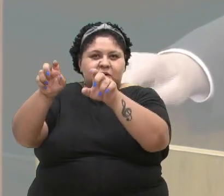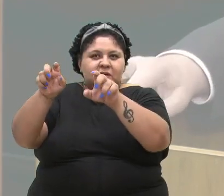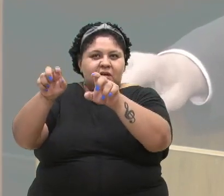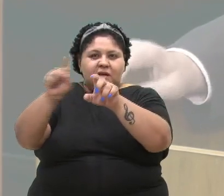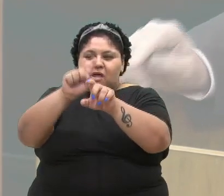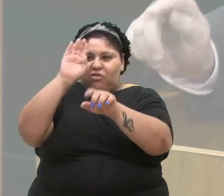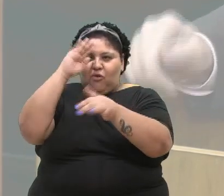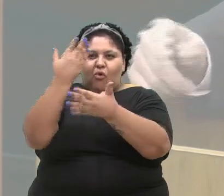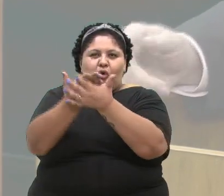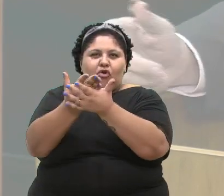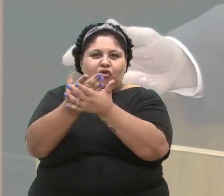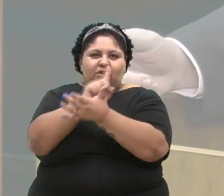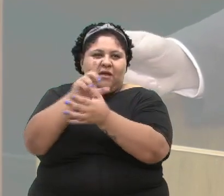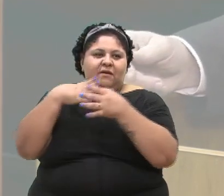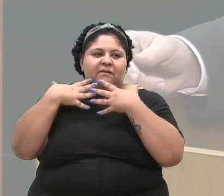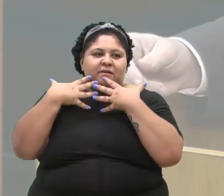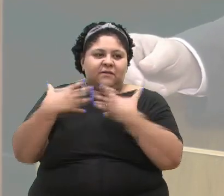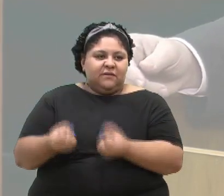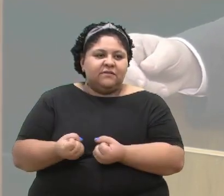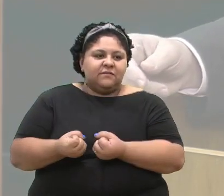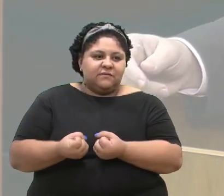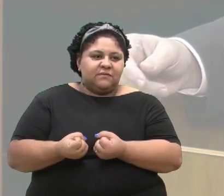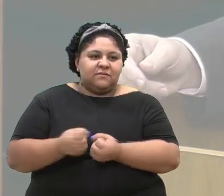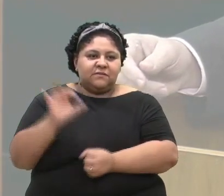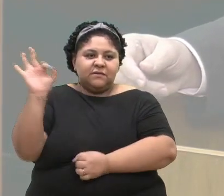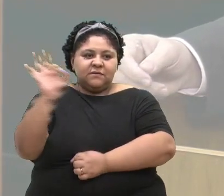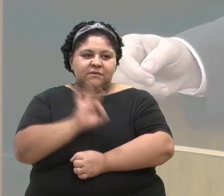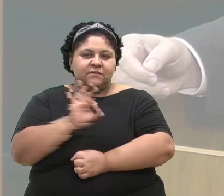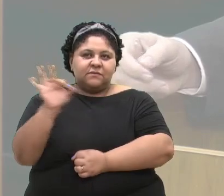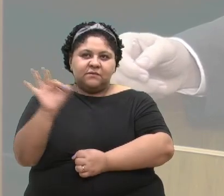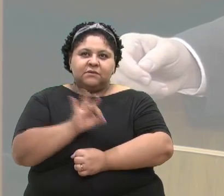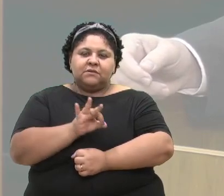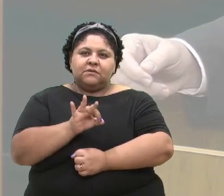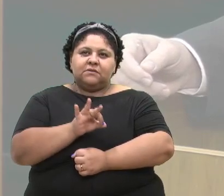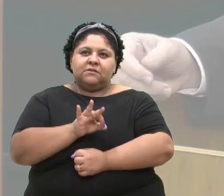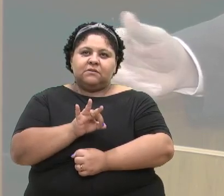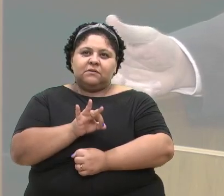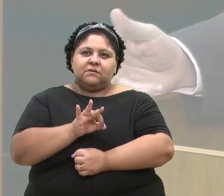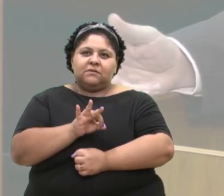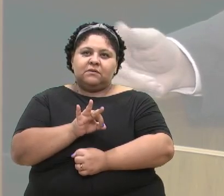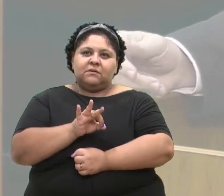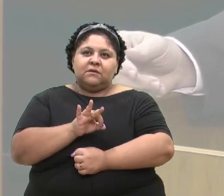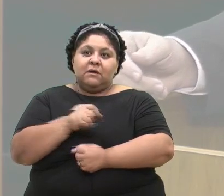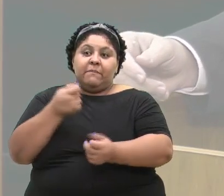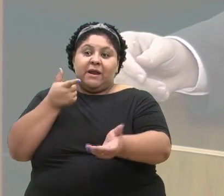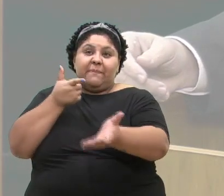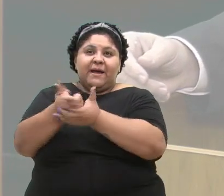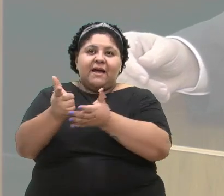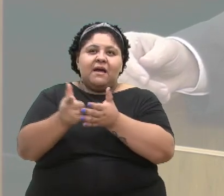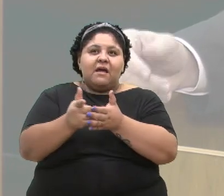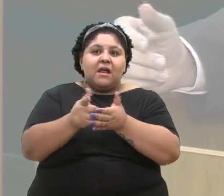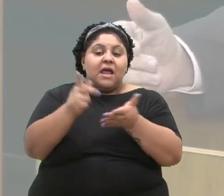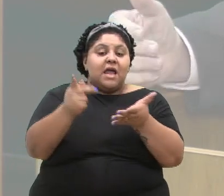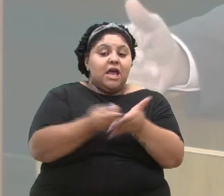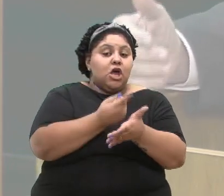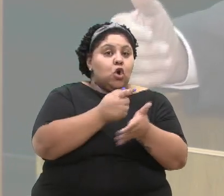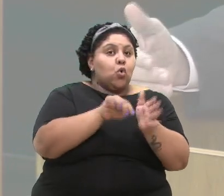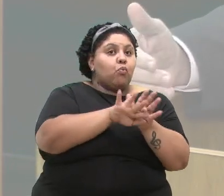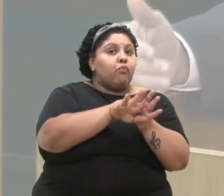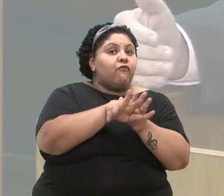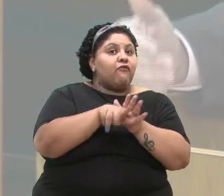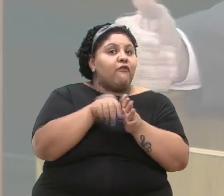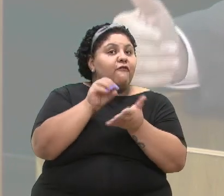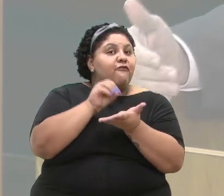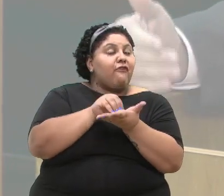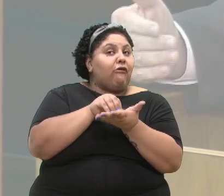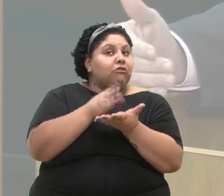concordo, porque todas essas taxas e tarifas serão para cobrir rombos. Os senhores estão entendendo